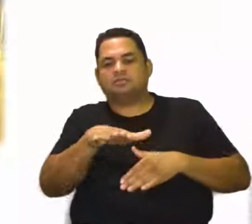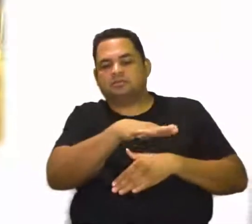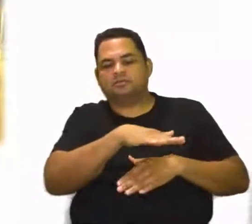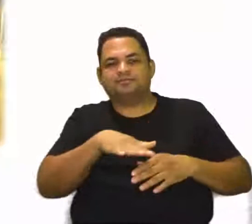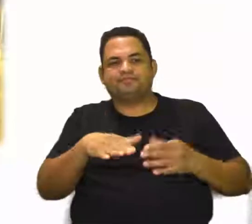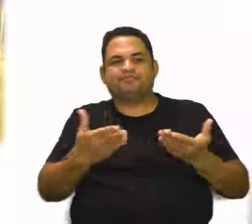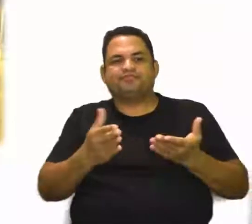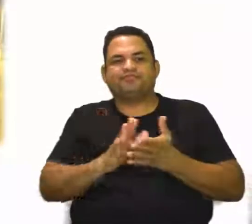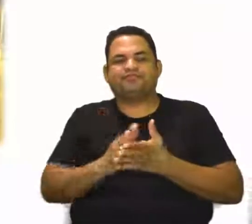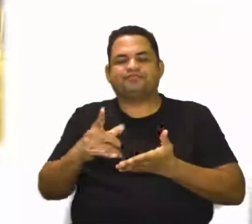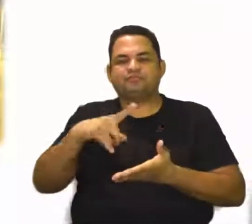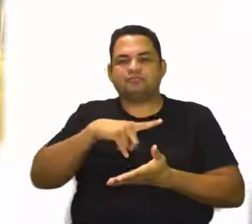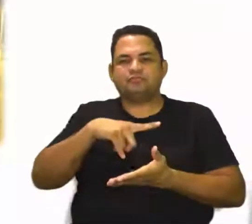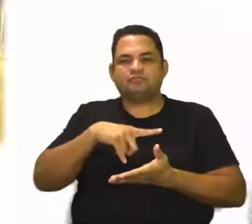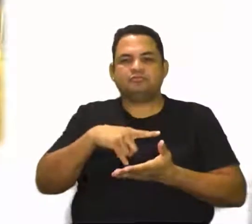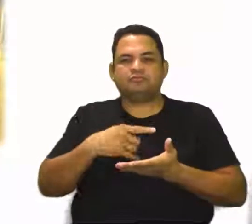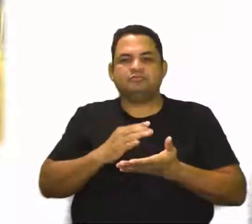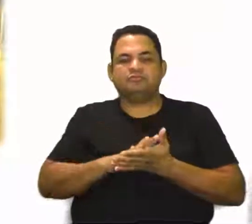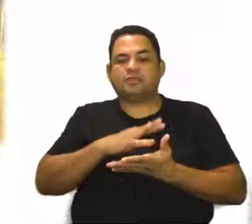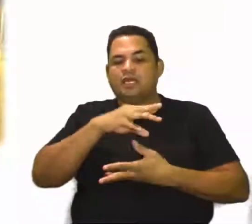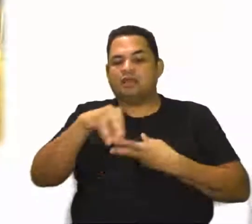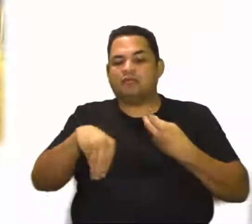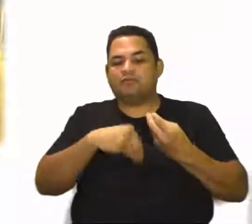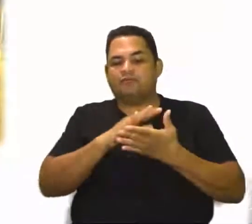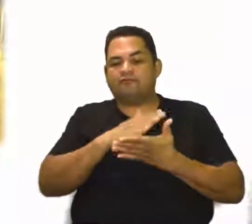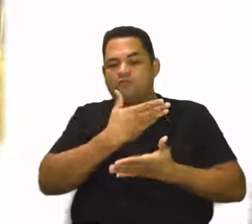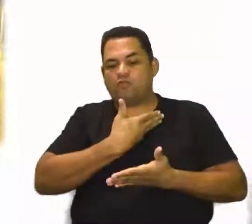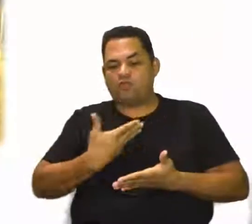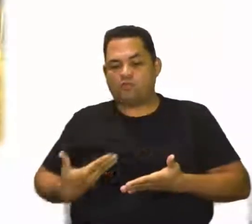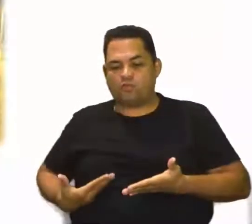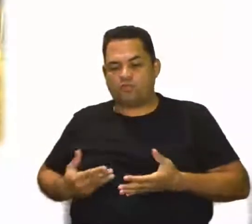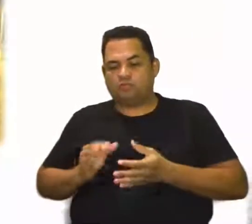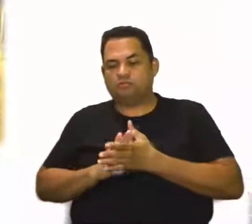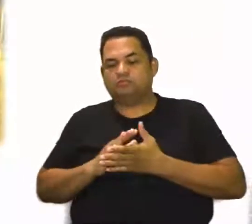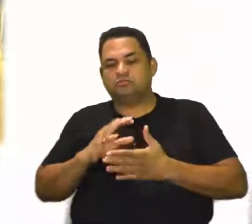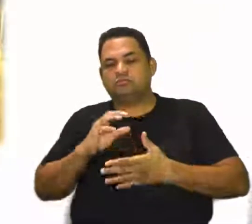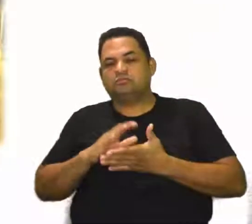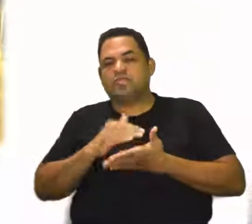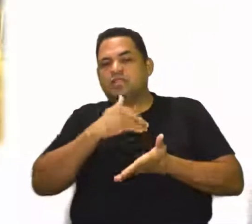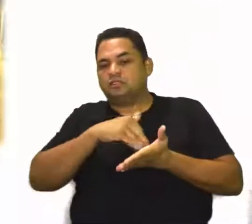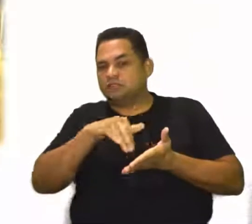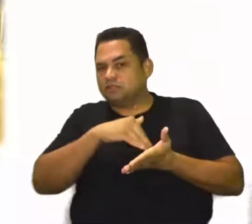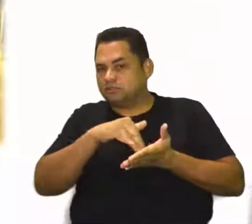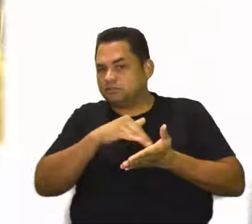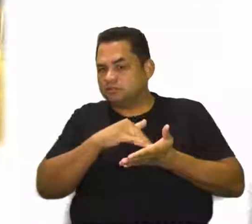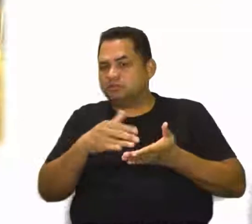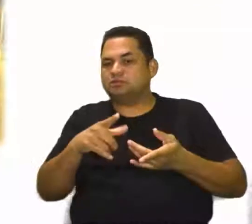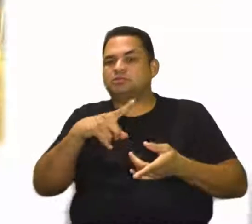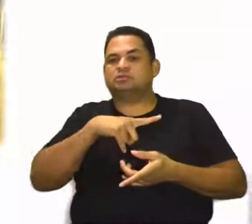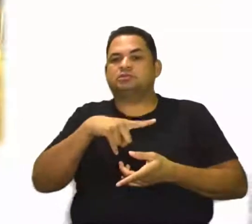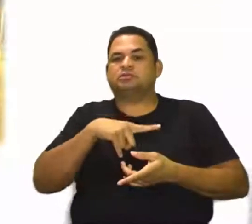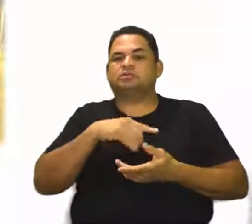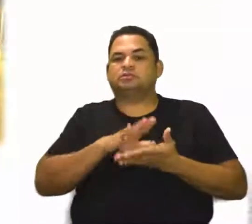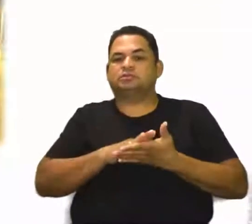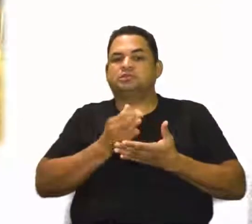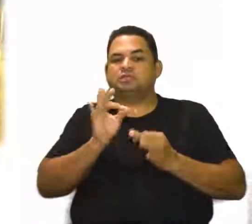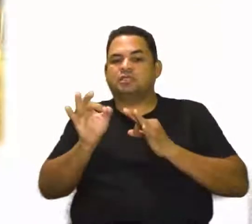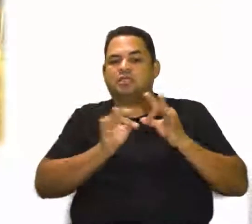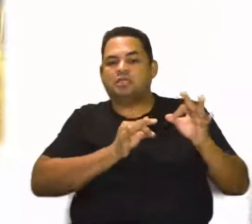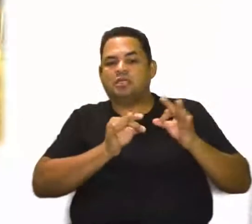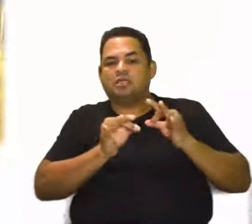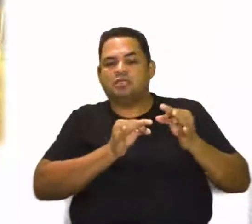Isso envolve o envolvimento do poder público, né, dos órgãos, das secretarias, para que haja essa implementação,